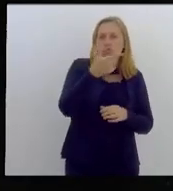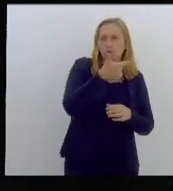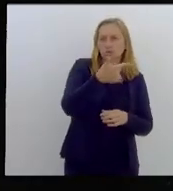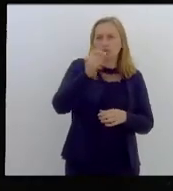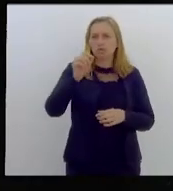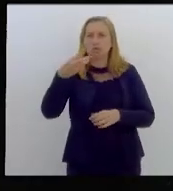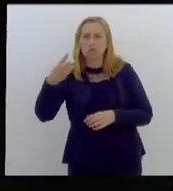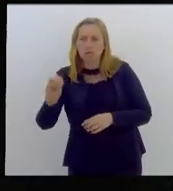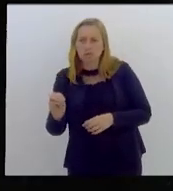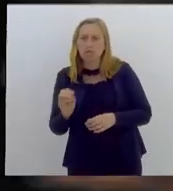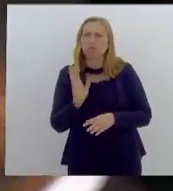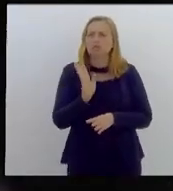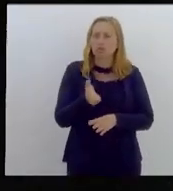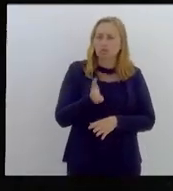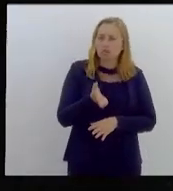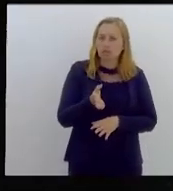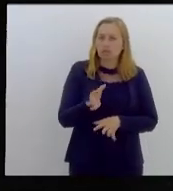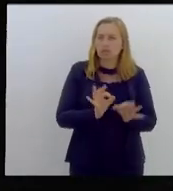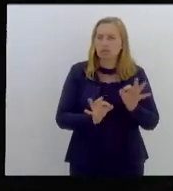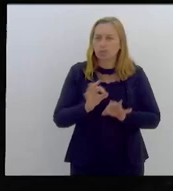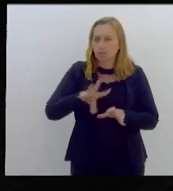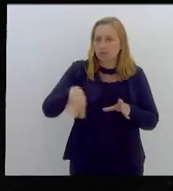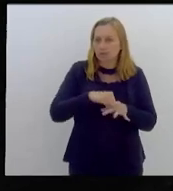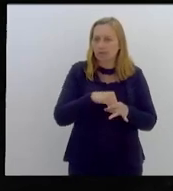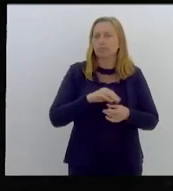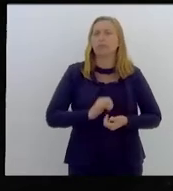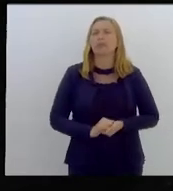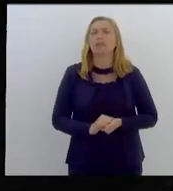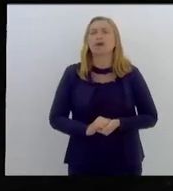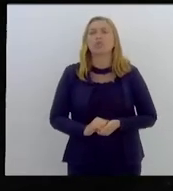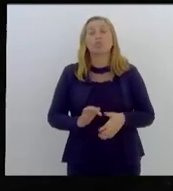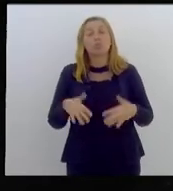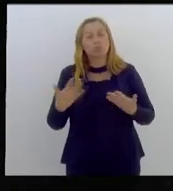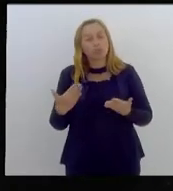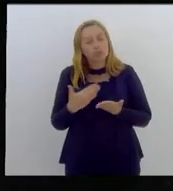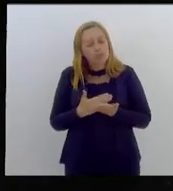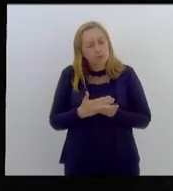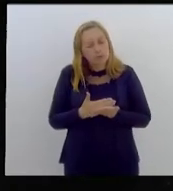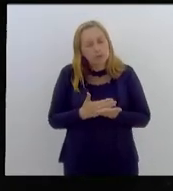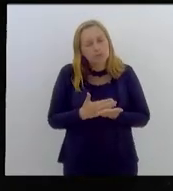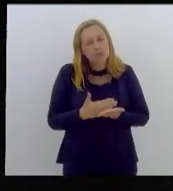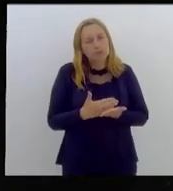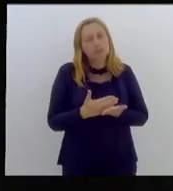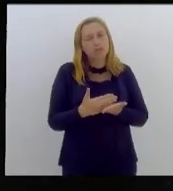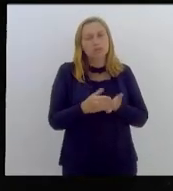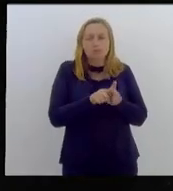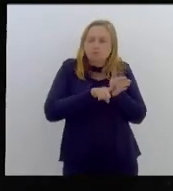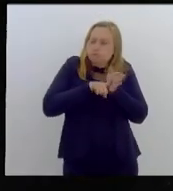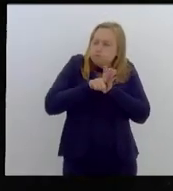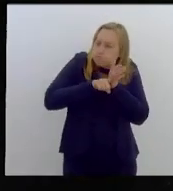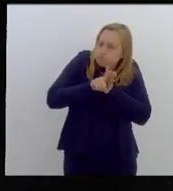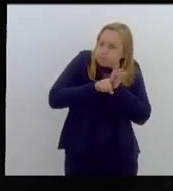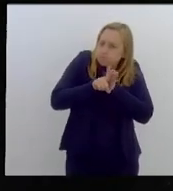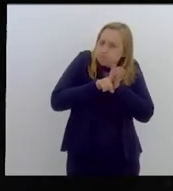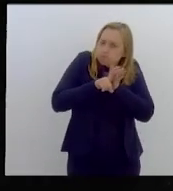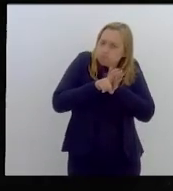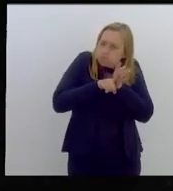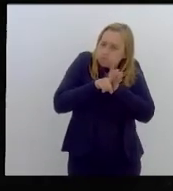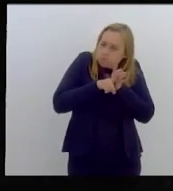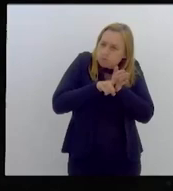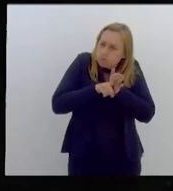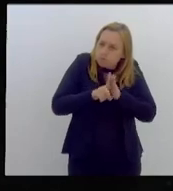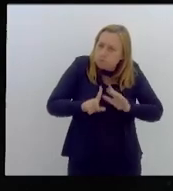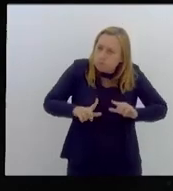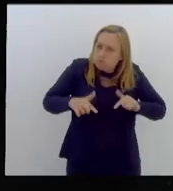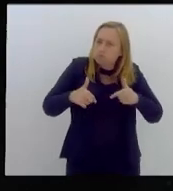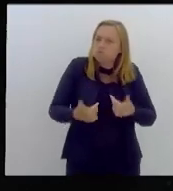deverão estar definitivamente implementados. Quando a gente começa a examinar as ações desenvolvidas